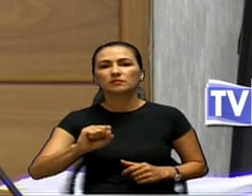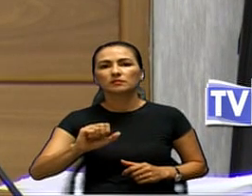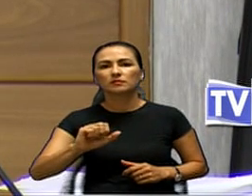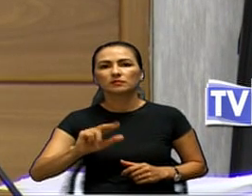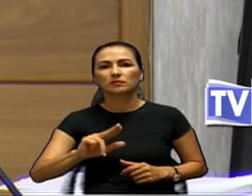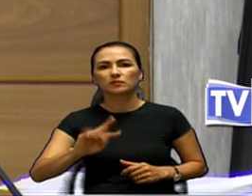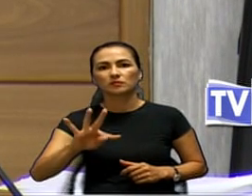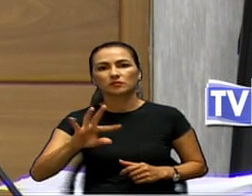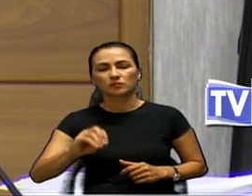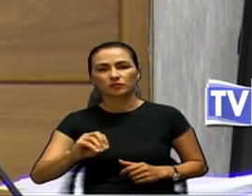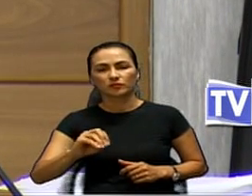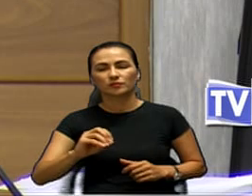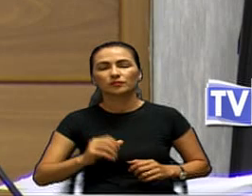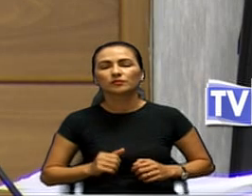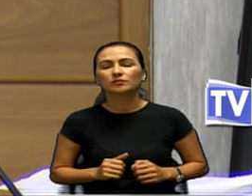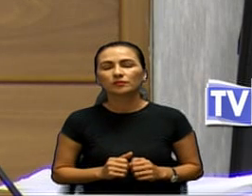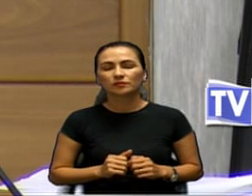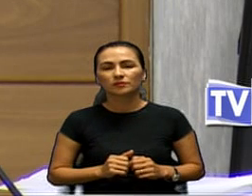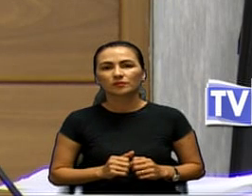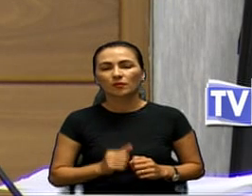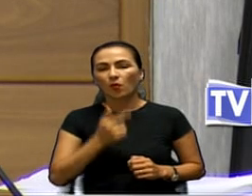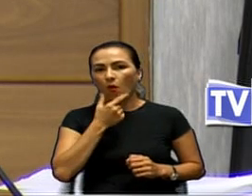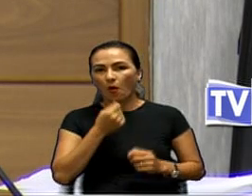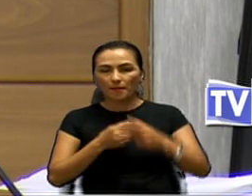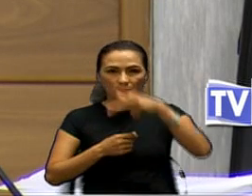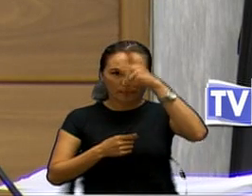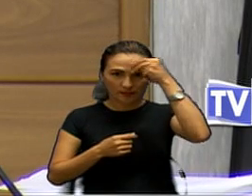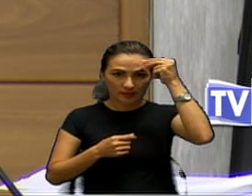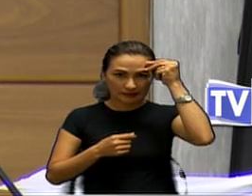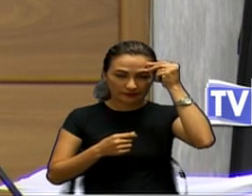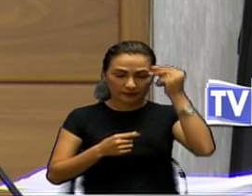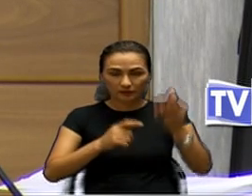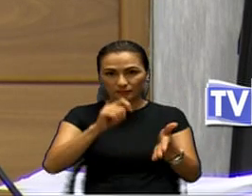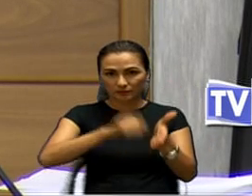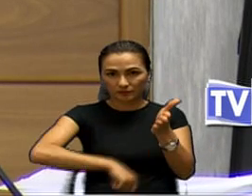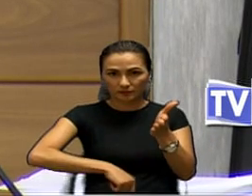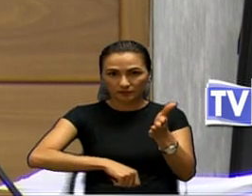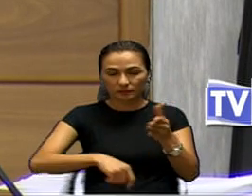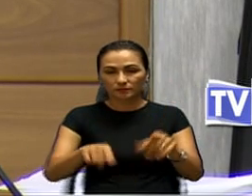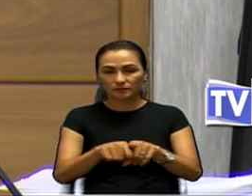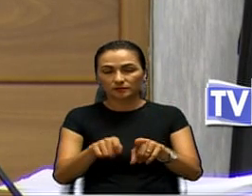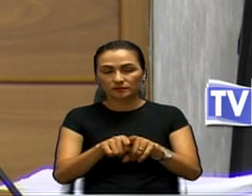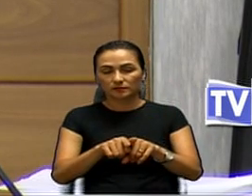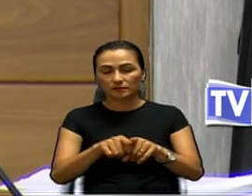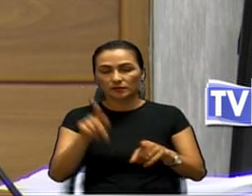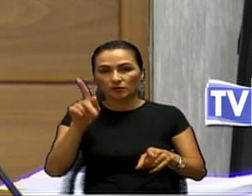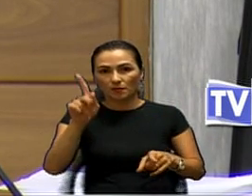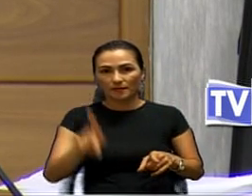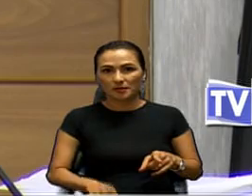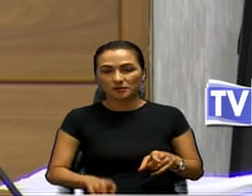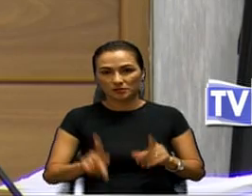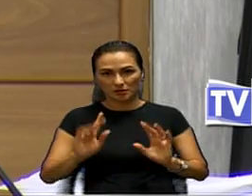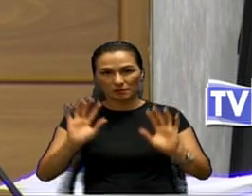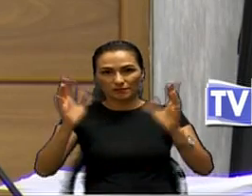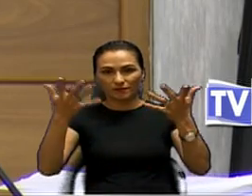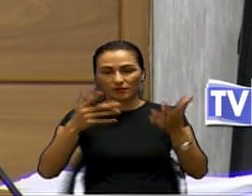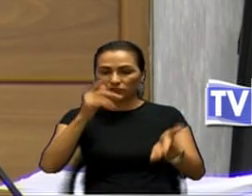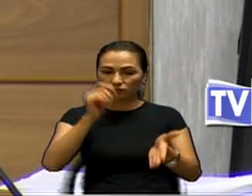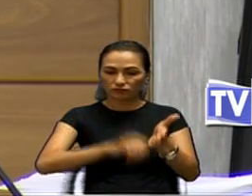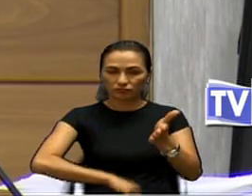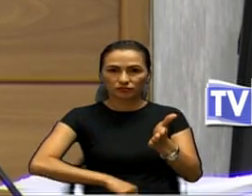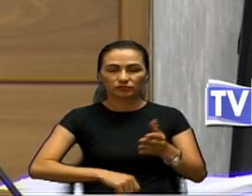Paulo Ricardo da Silva, prefeito municipal, e Jamilton Brizola, presidente da festa.